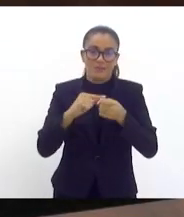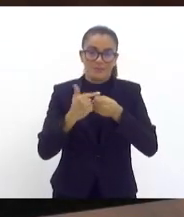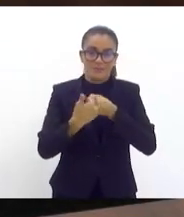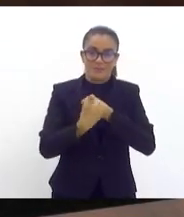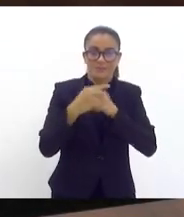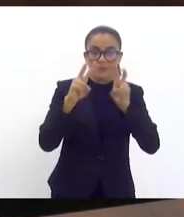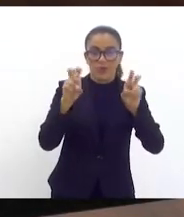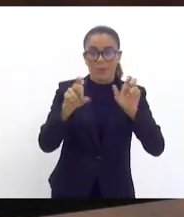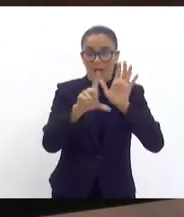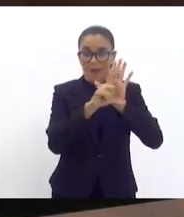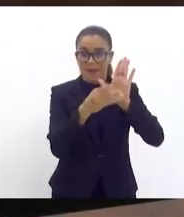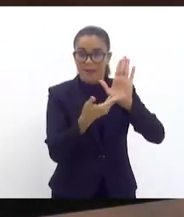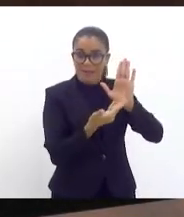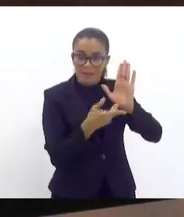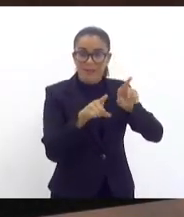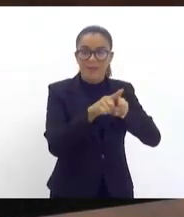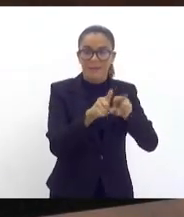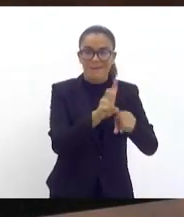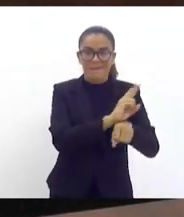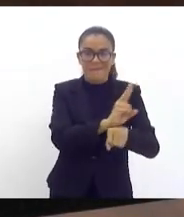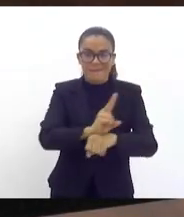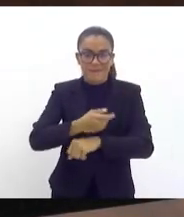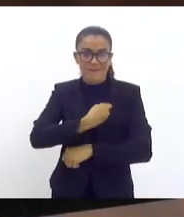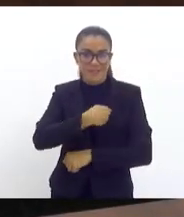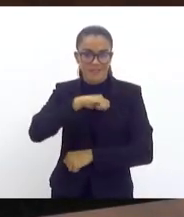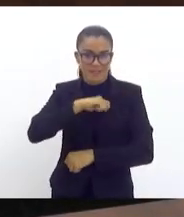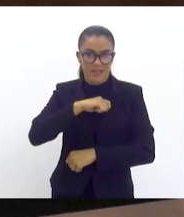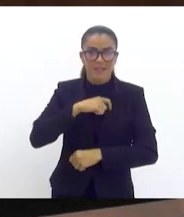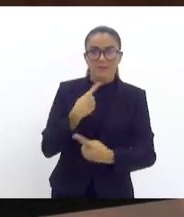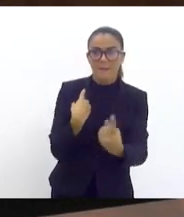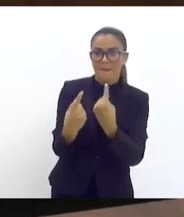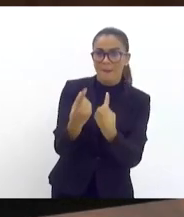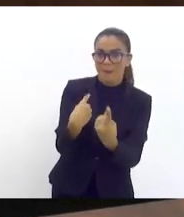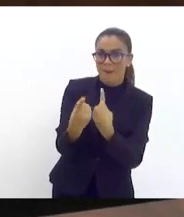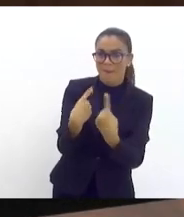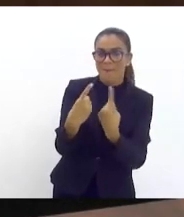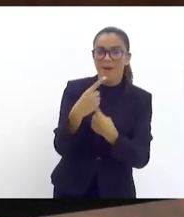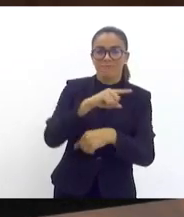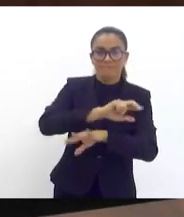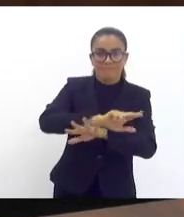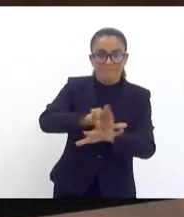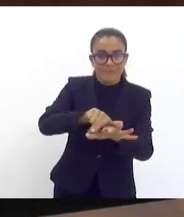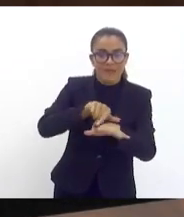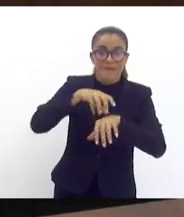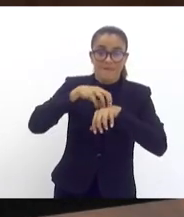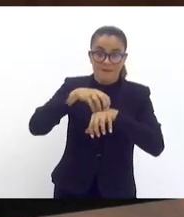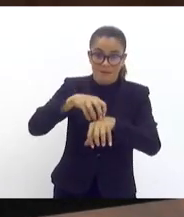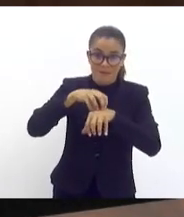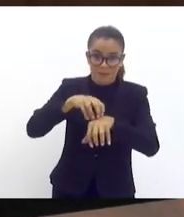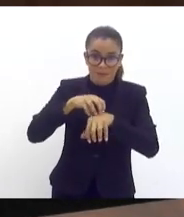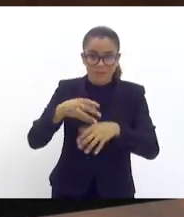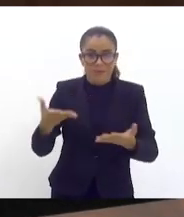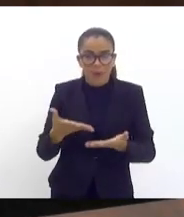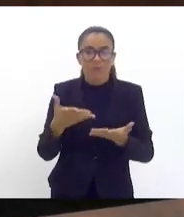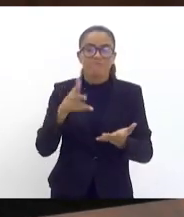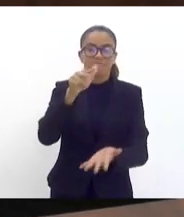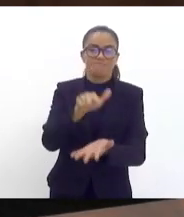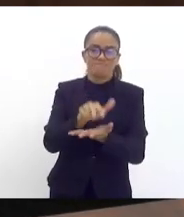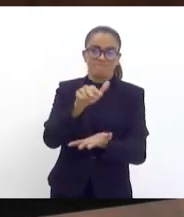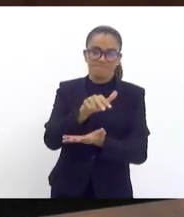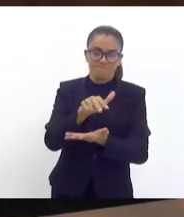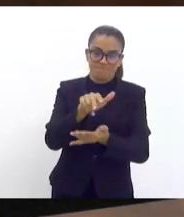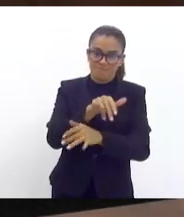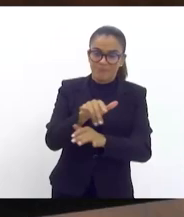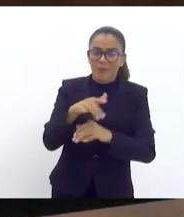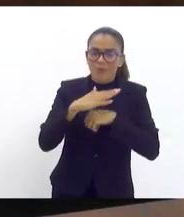na legislação e na fiscalização da circulação desses veículos. Então, eu queria aqui registrar